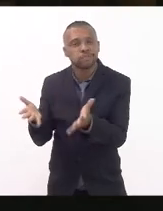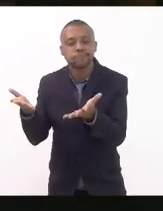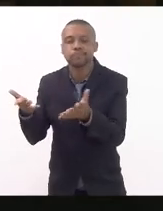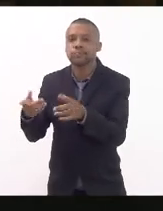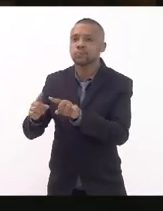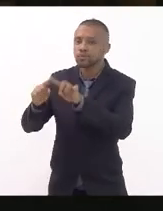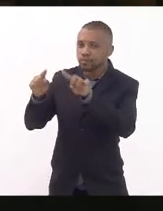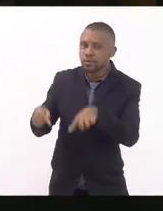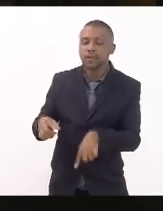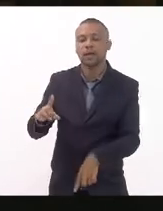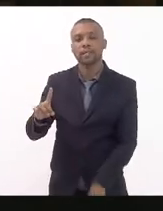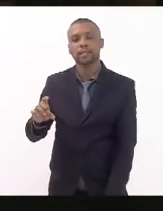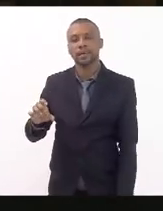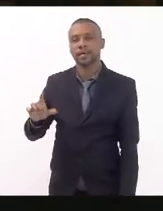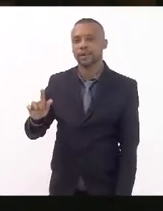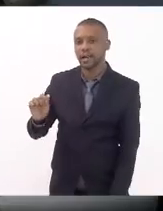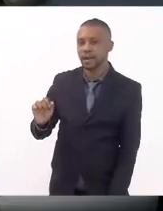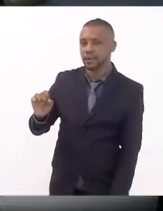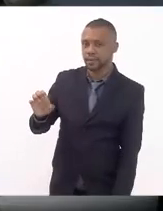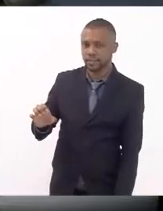do DEGAS. Obrigada.